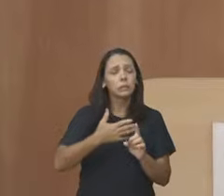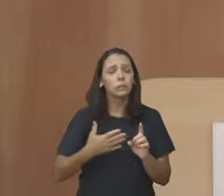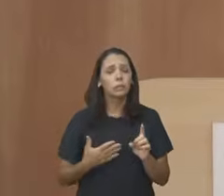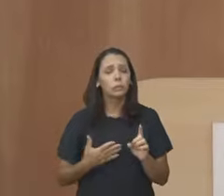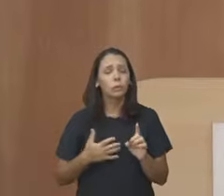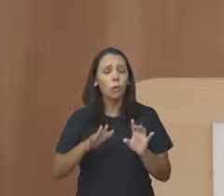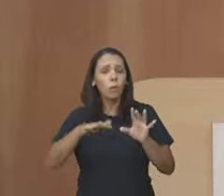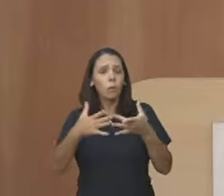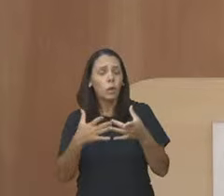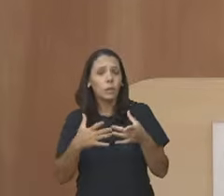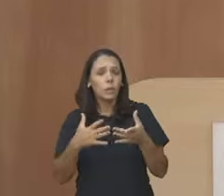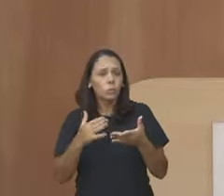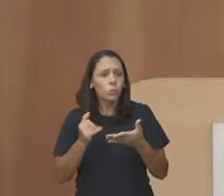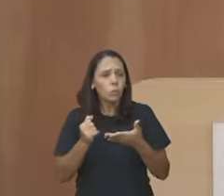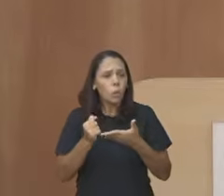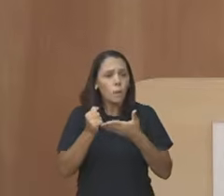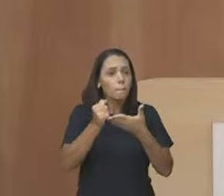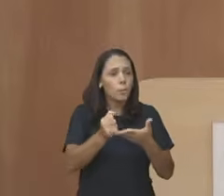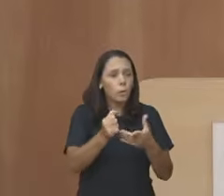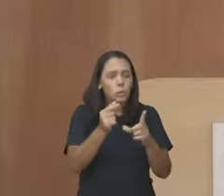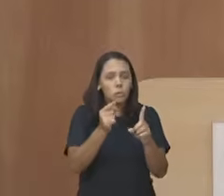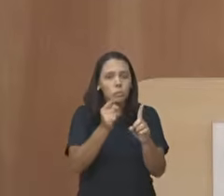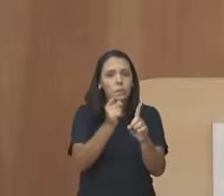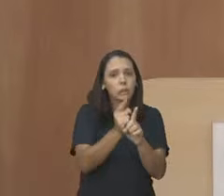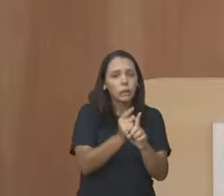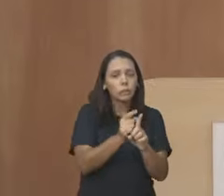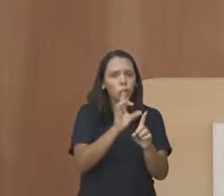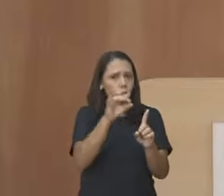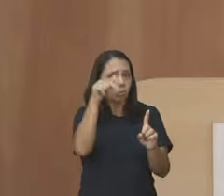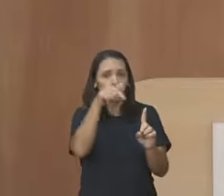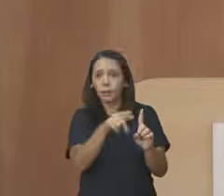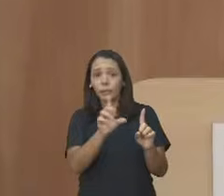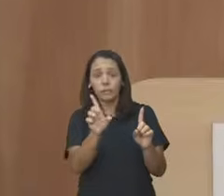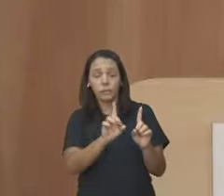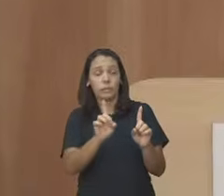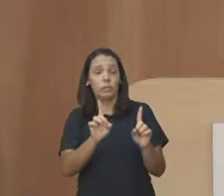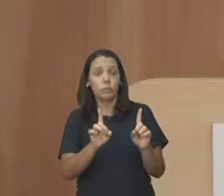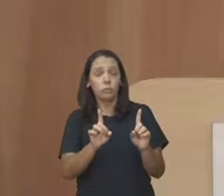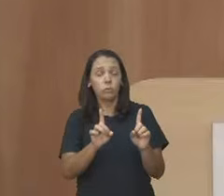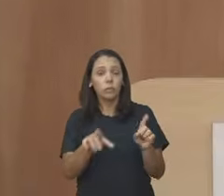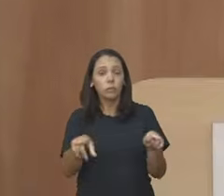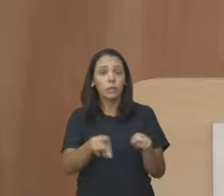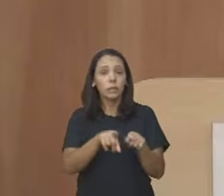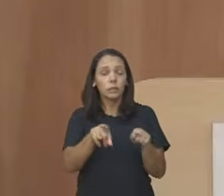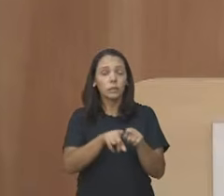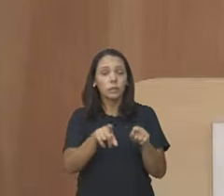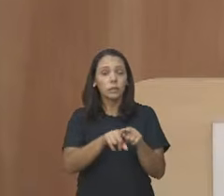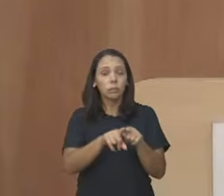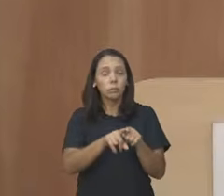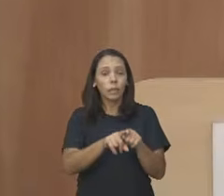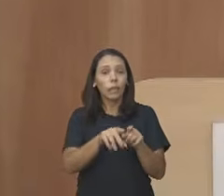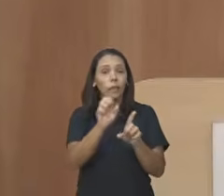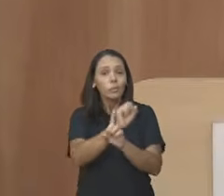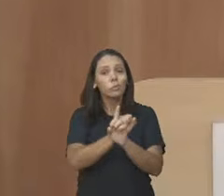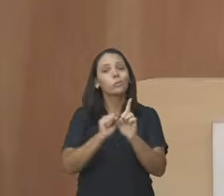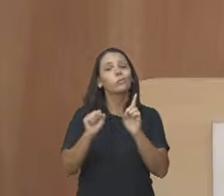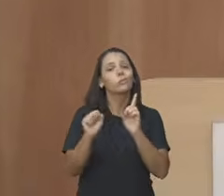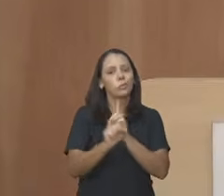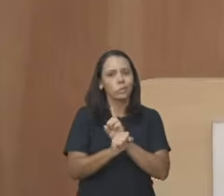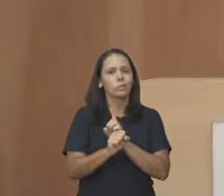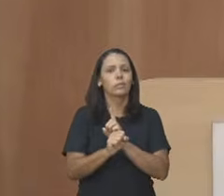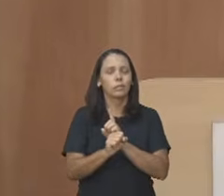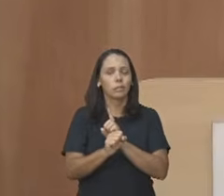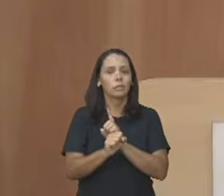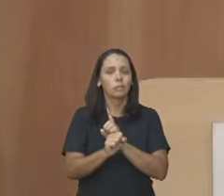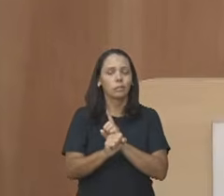vida, você não só atende essa pessoa, mas você de alguma forma trata de uma patologia social, de um